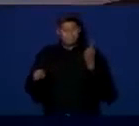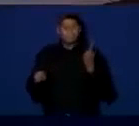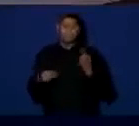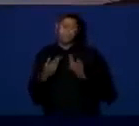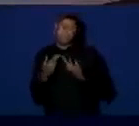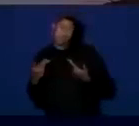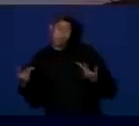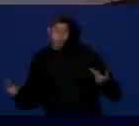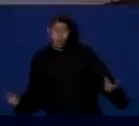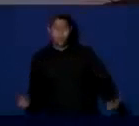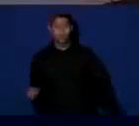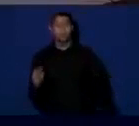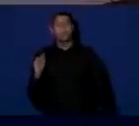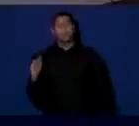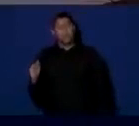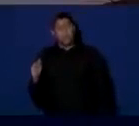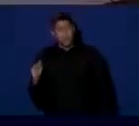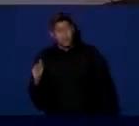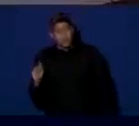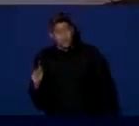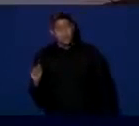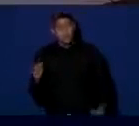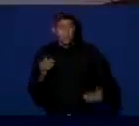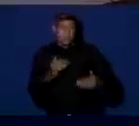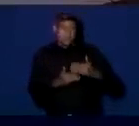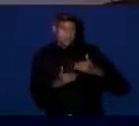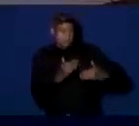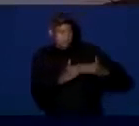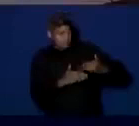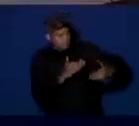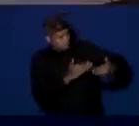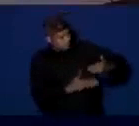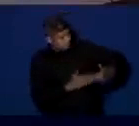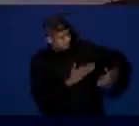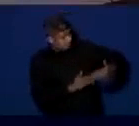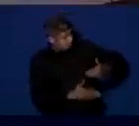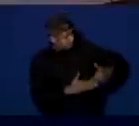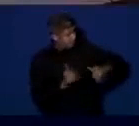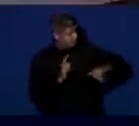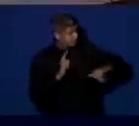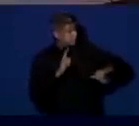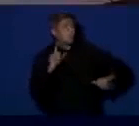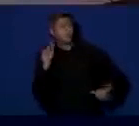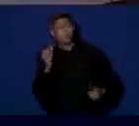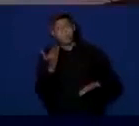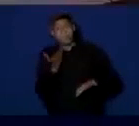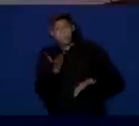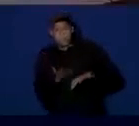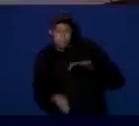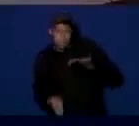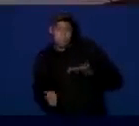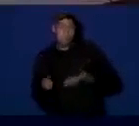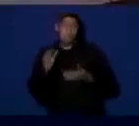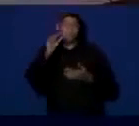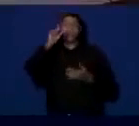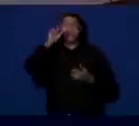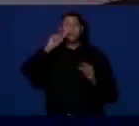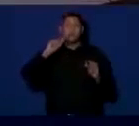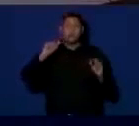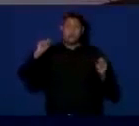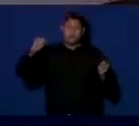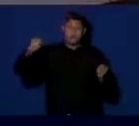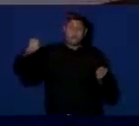essas coisas que são muito deflacionistas, né, estão perdendo um pouco de